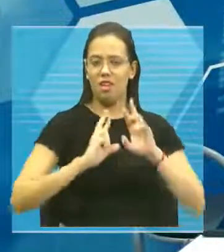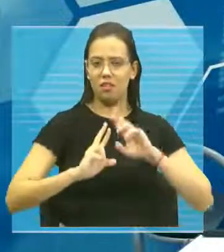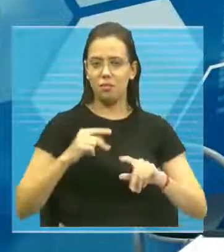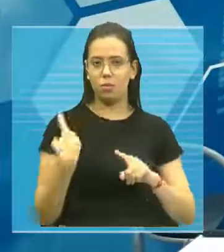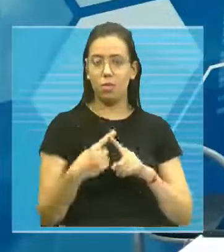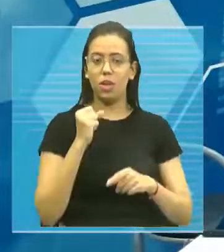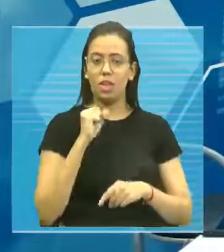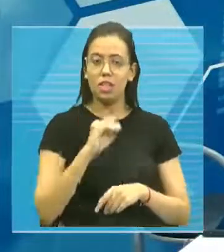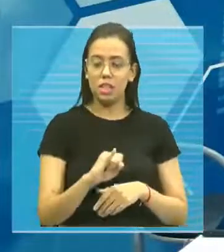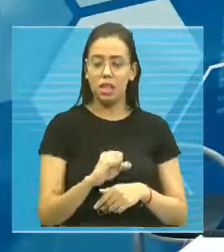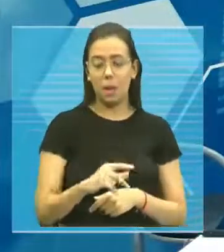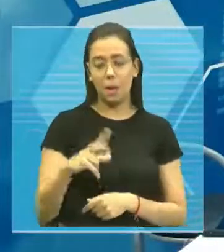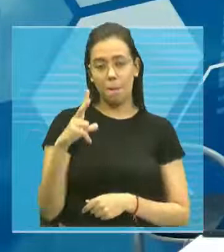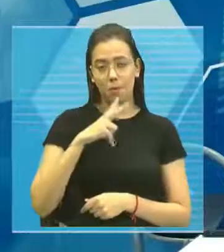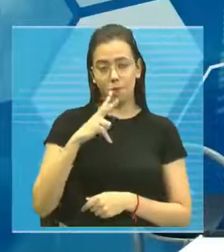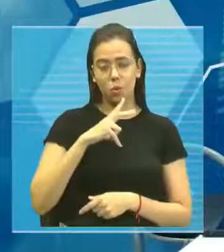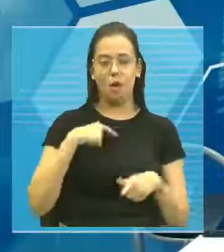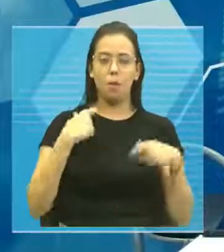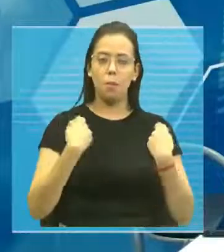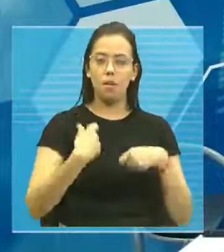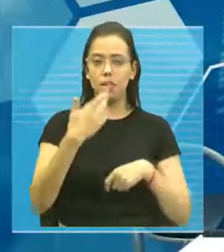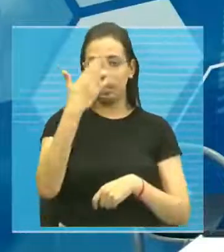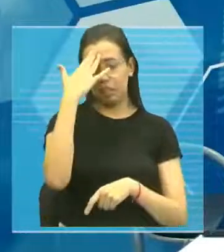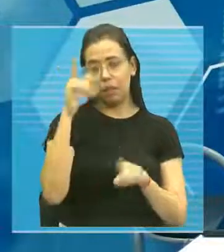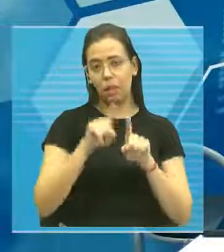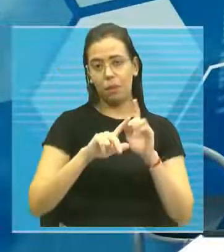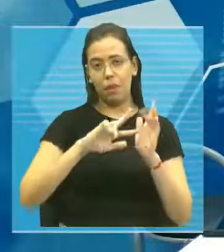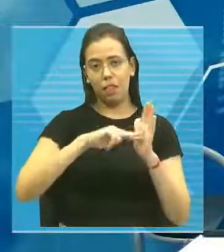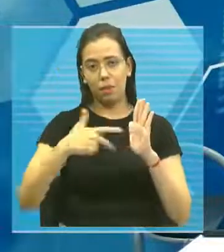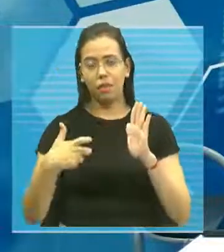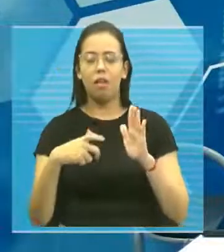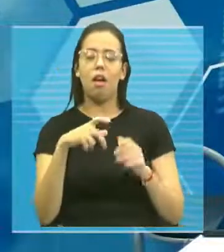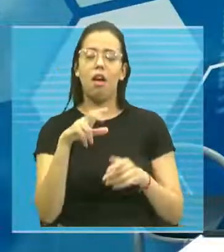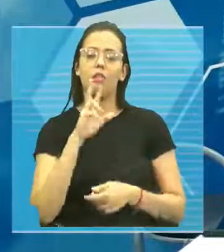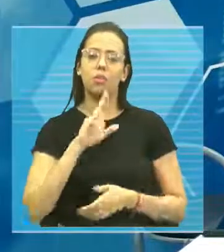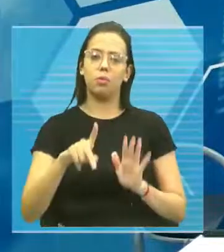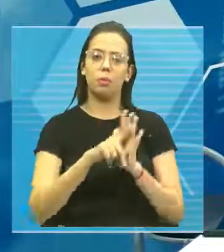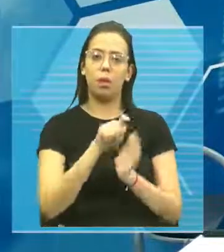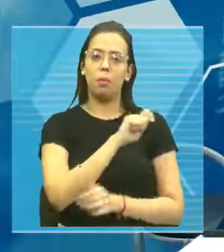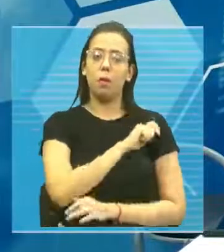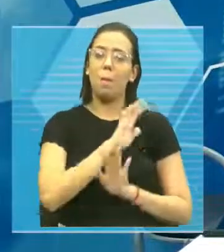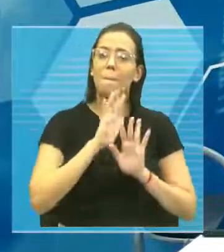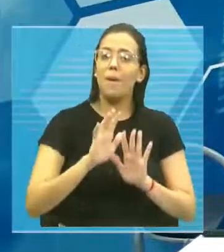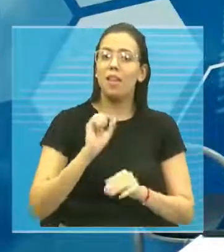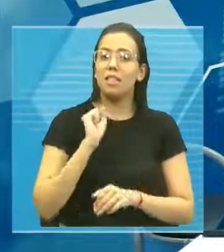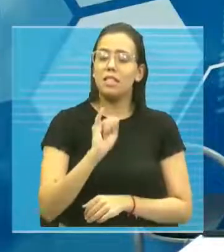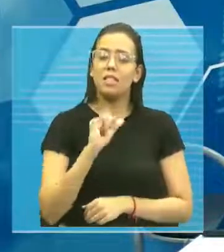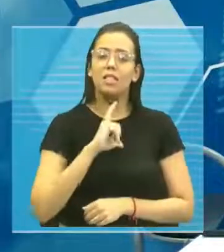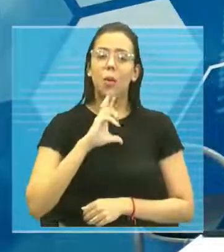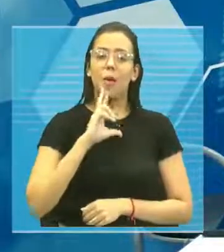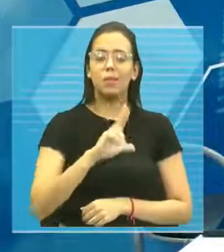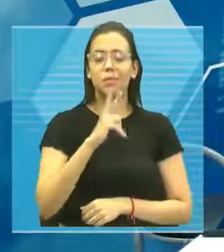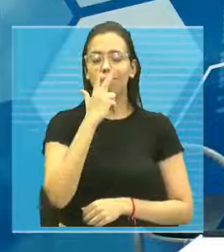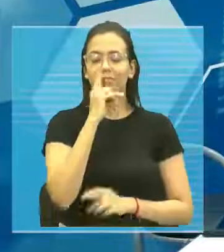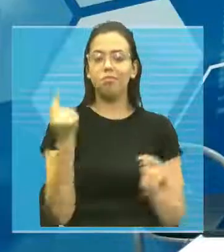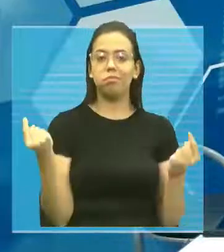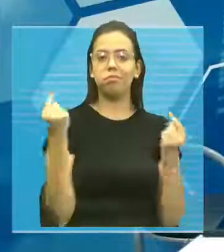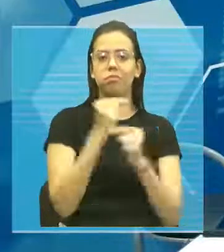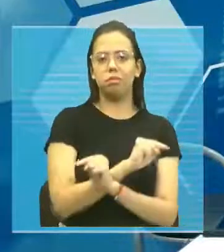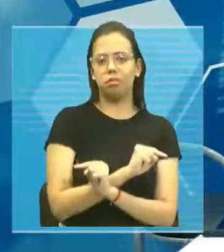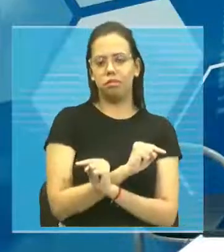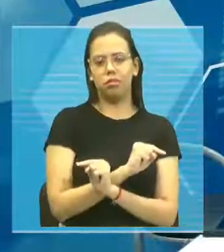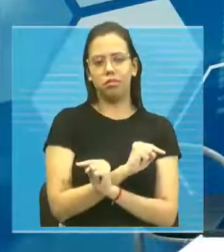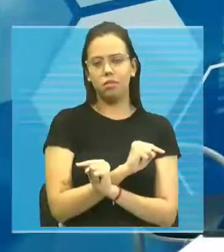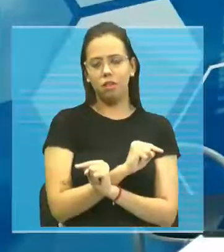se é subjetivo eu tenho que entender e interpretar aquele que o aluno quis dizer na resposta é claro que tiver a resposta que vá por um lado da